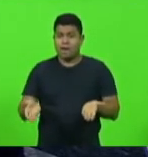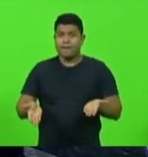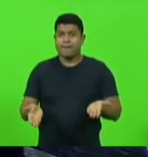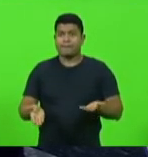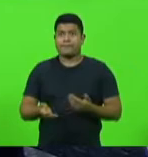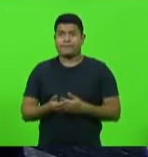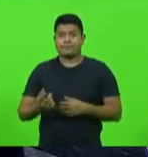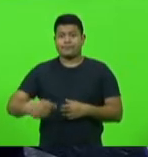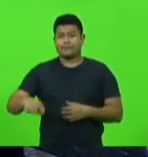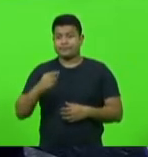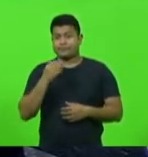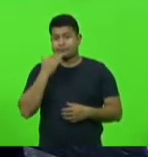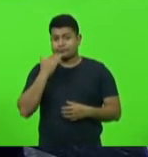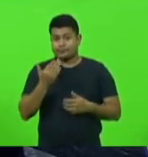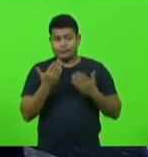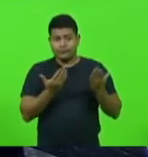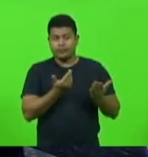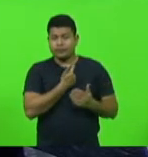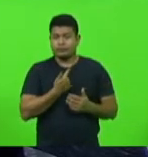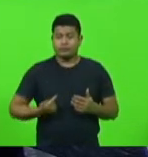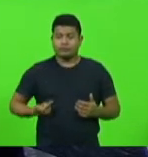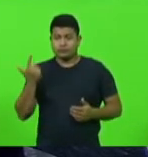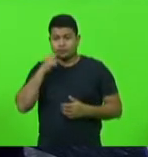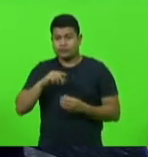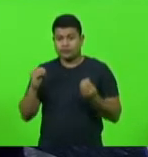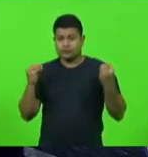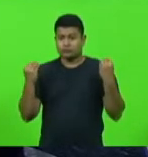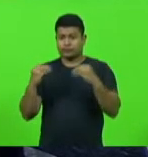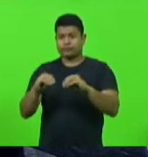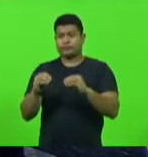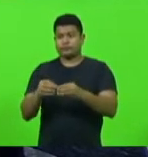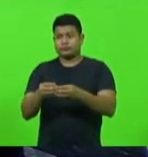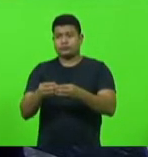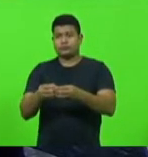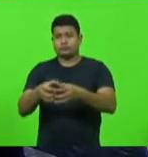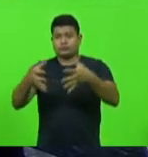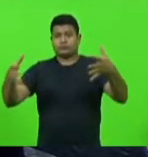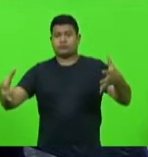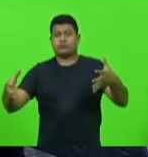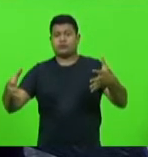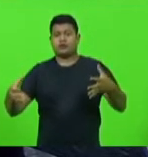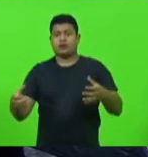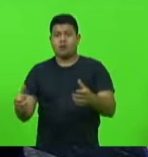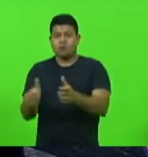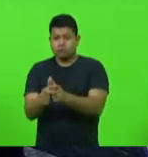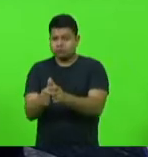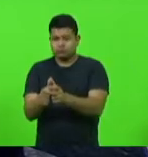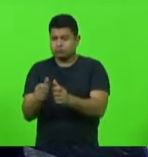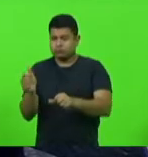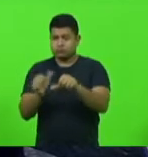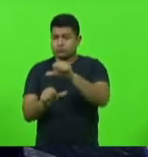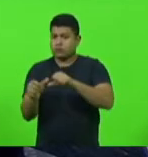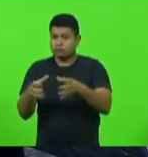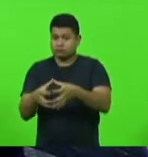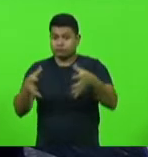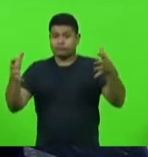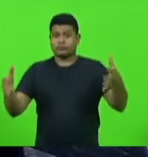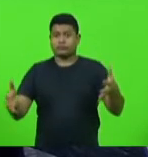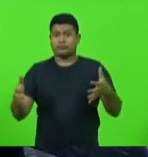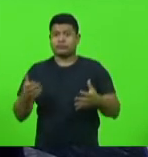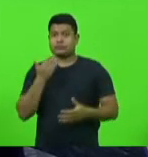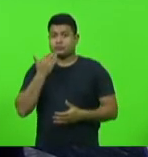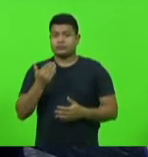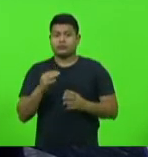fato, implementar, né, o batalhão da Polícia Militar em Xanxerê, transformar a companhia em batalhão. Fica o pedido aos deputados também, que votem